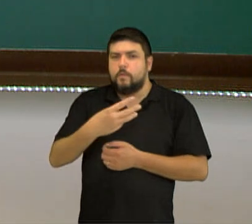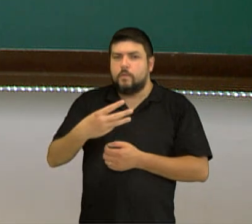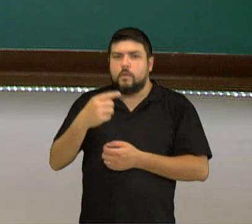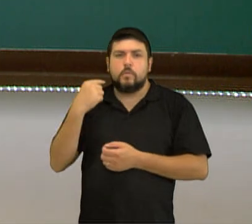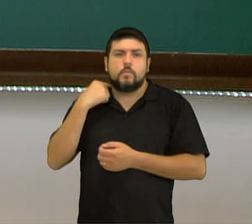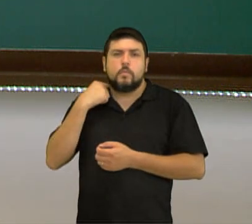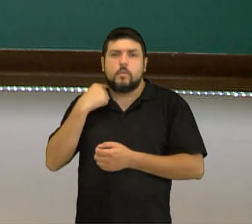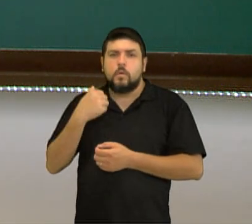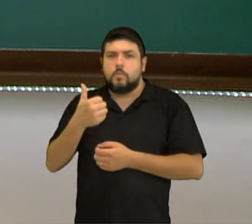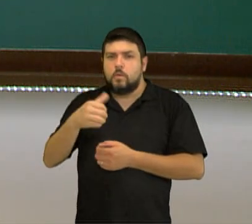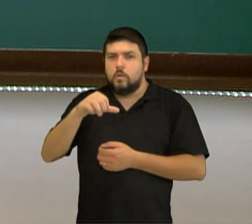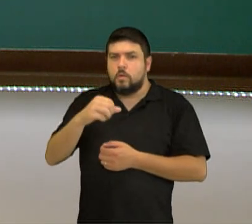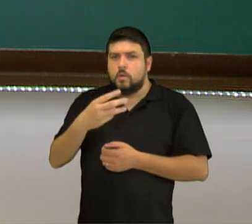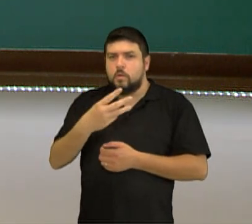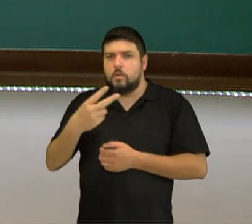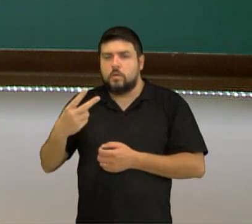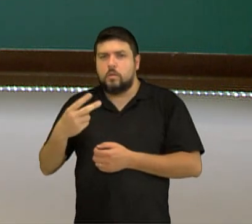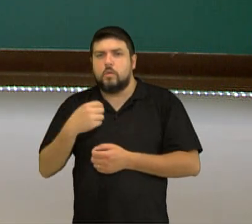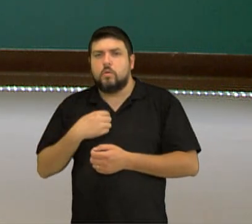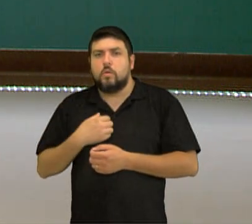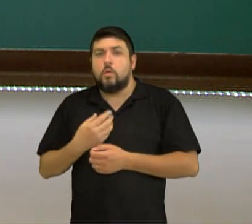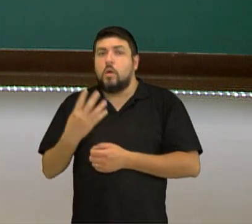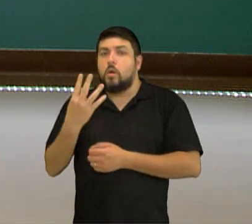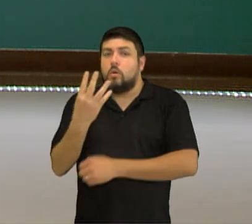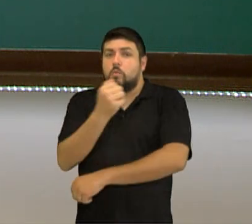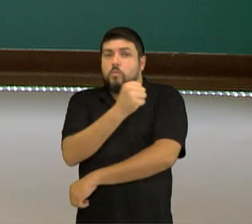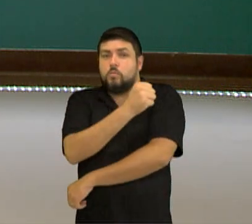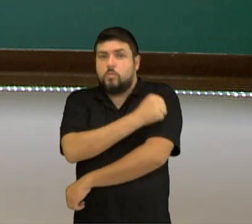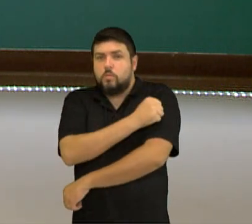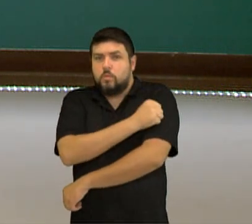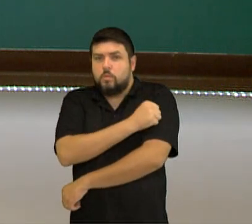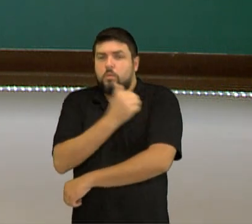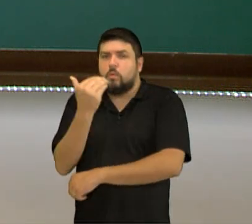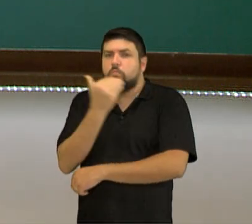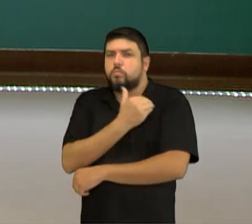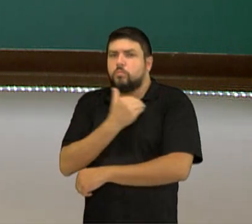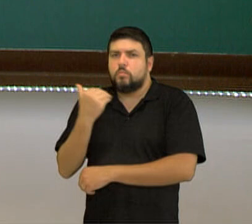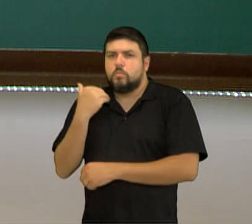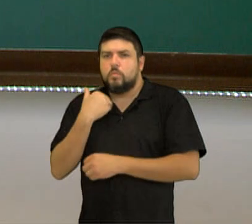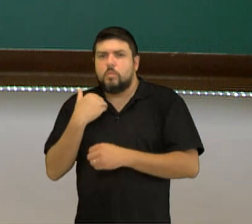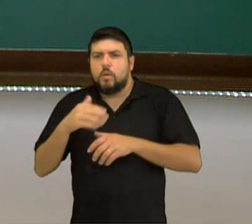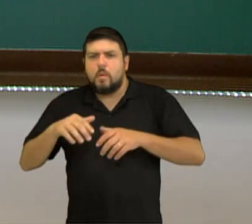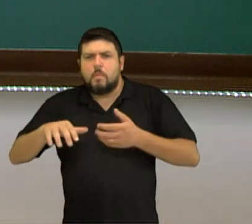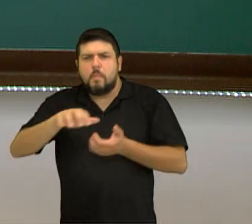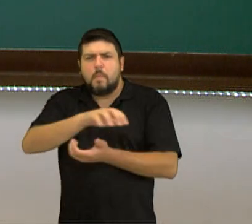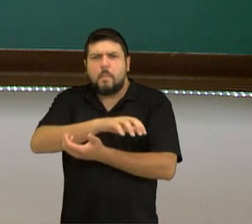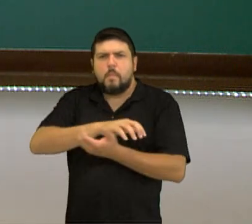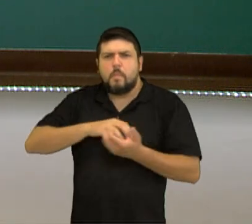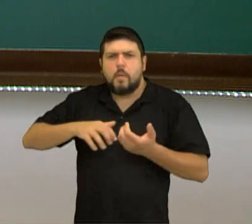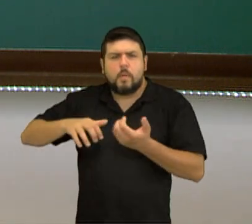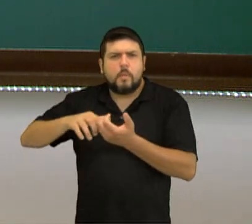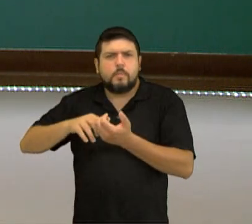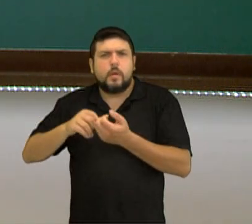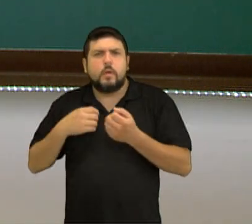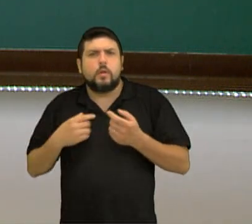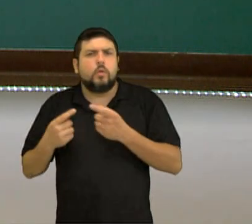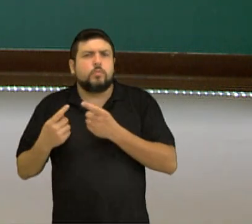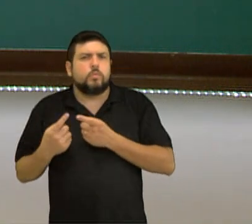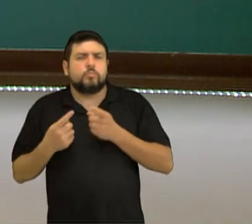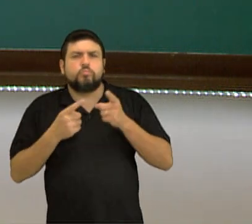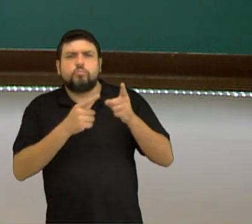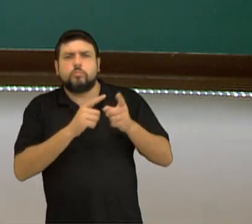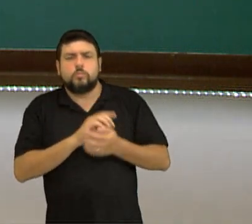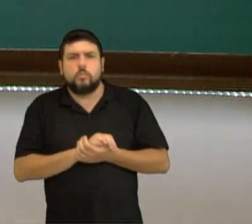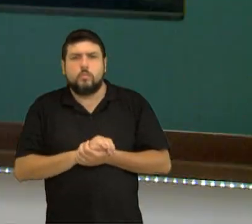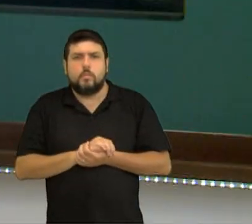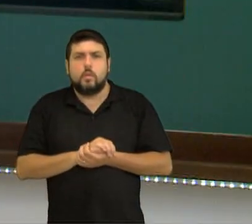protestos, 4 estudantes morreram protestando contra o governo federal, mortos em confronto com tropas do governo. Os